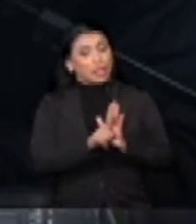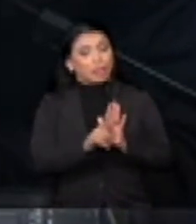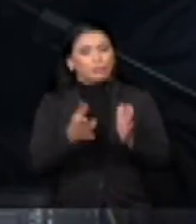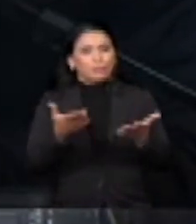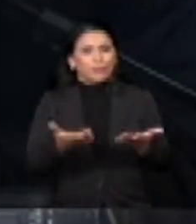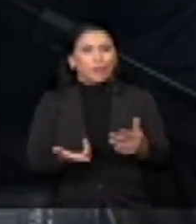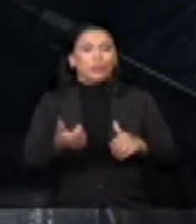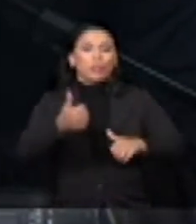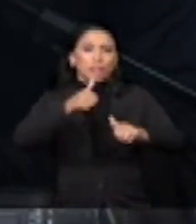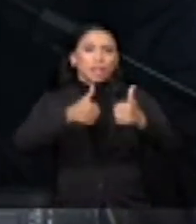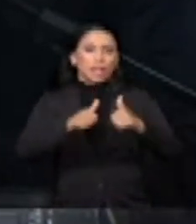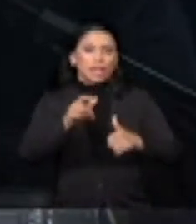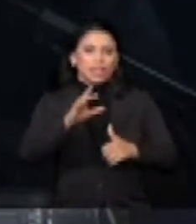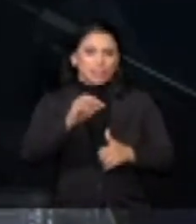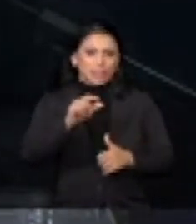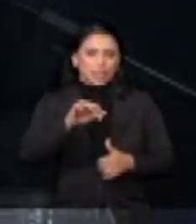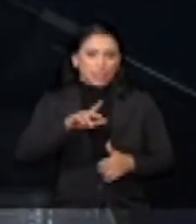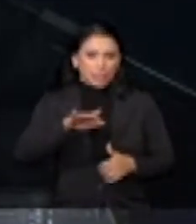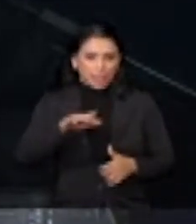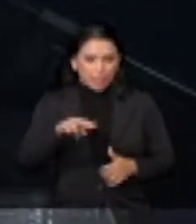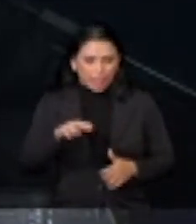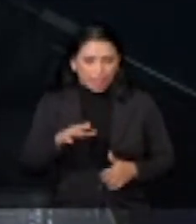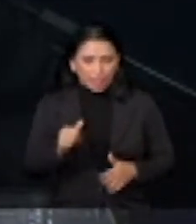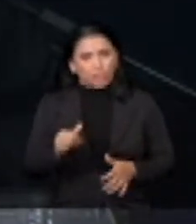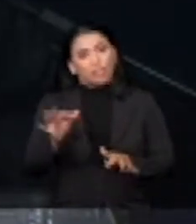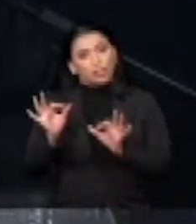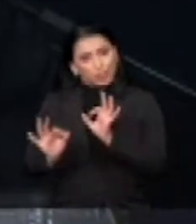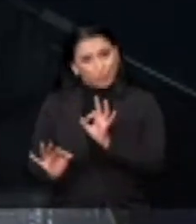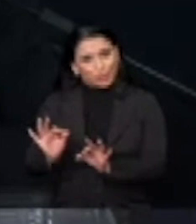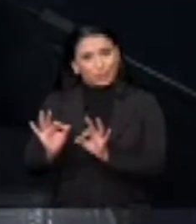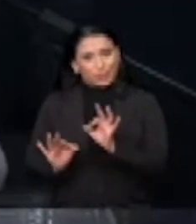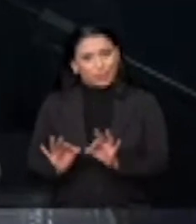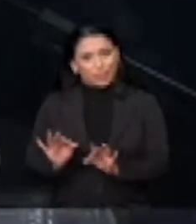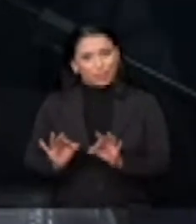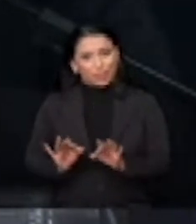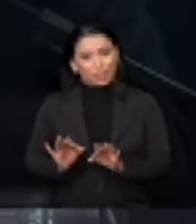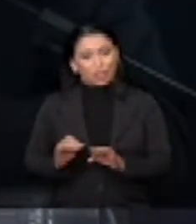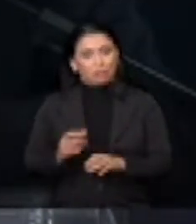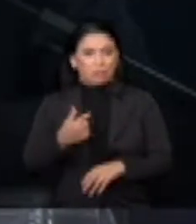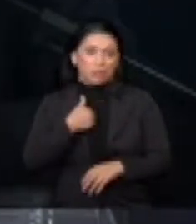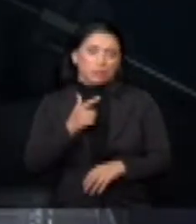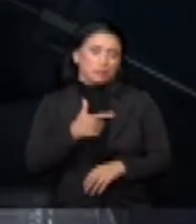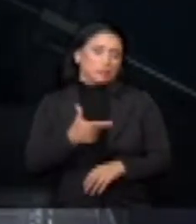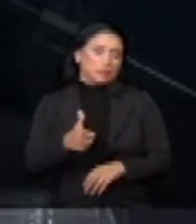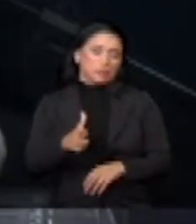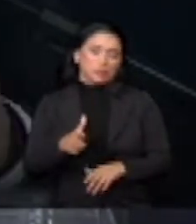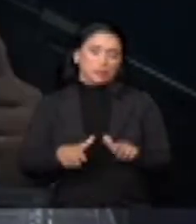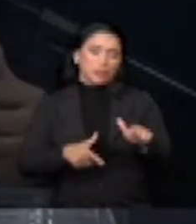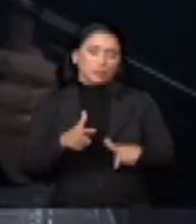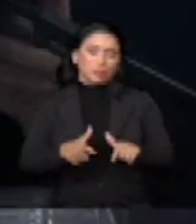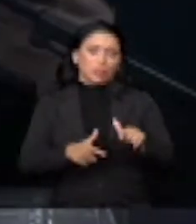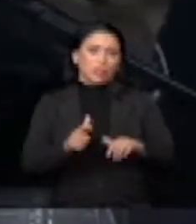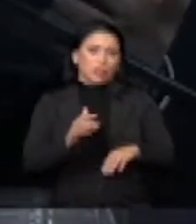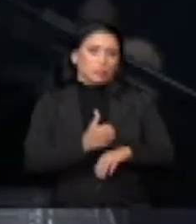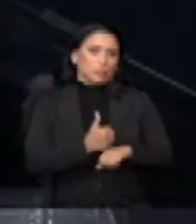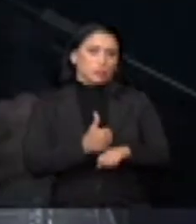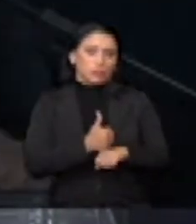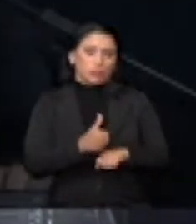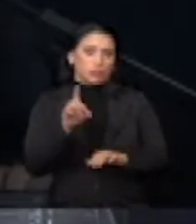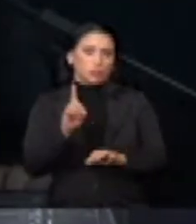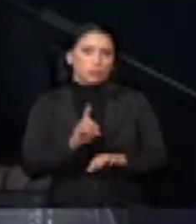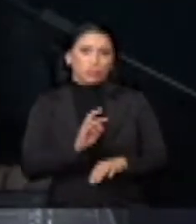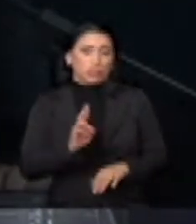nossa análise Clínica jurídica se eu posso falar assim já que eu não sou operador do direito a